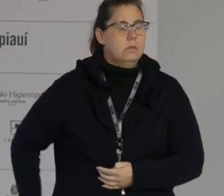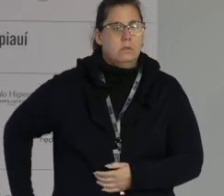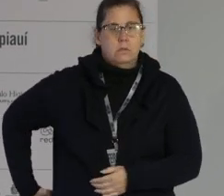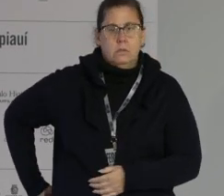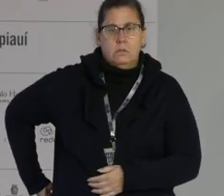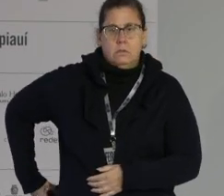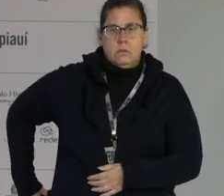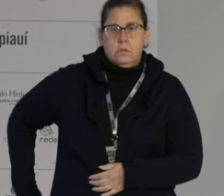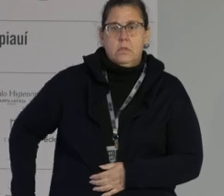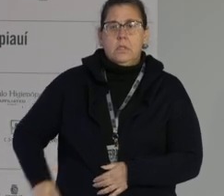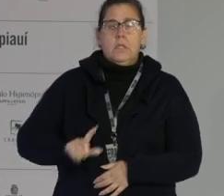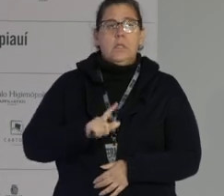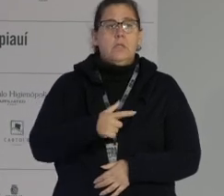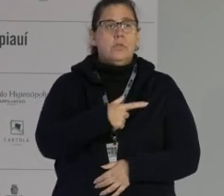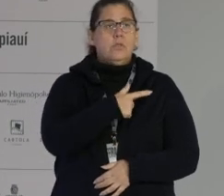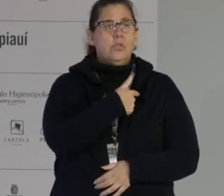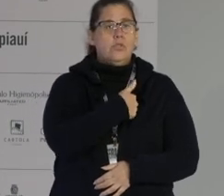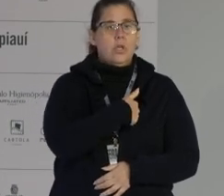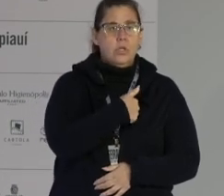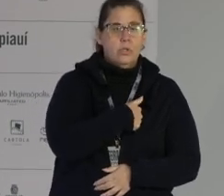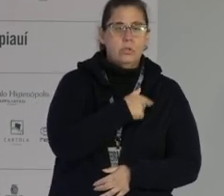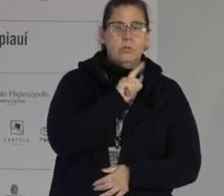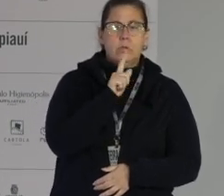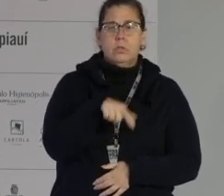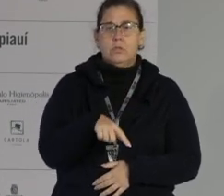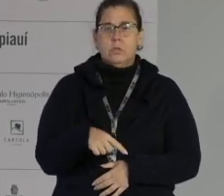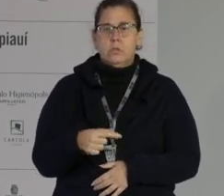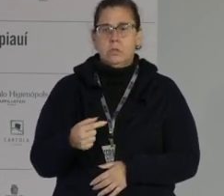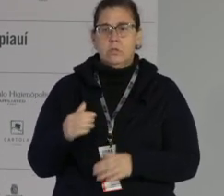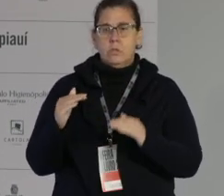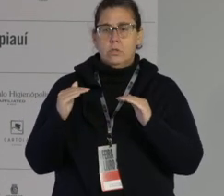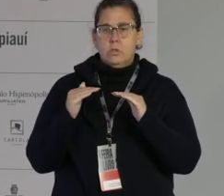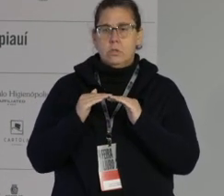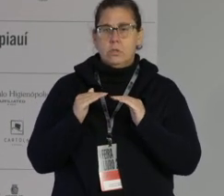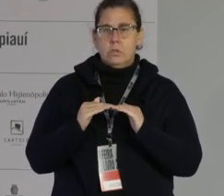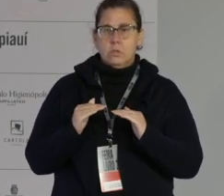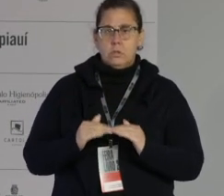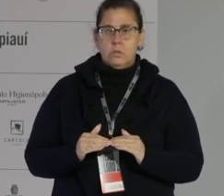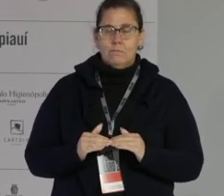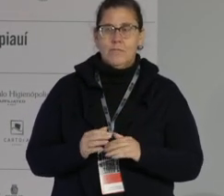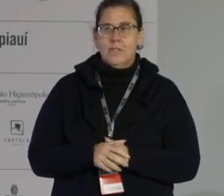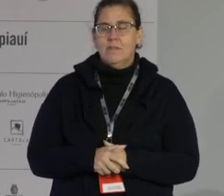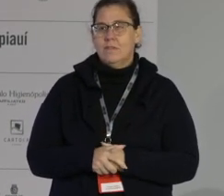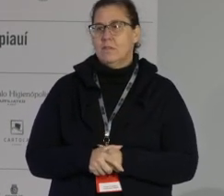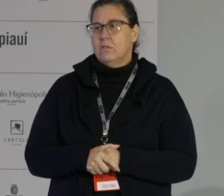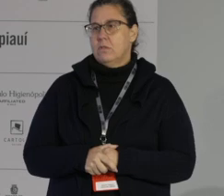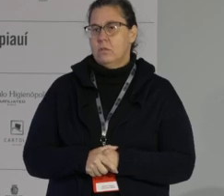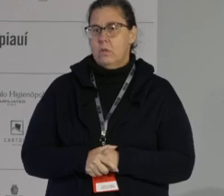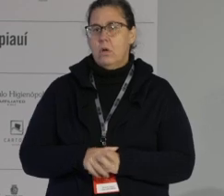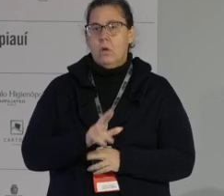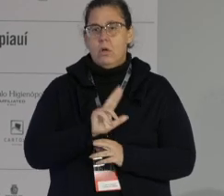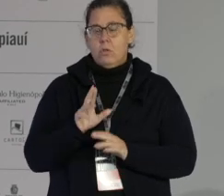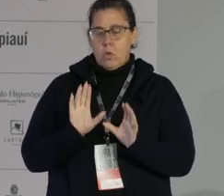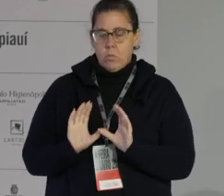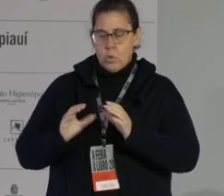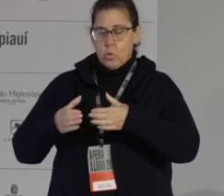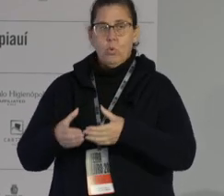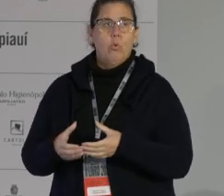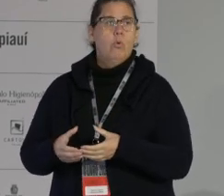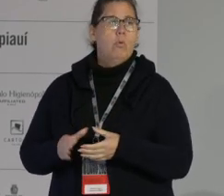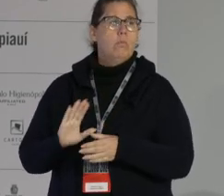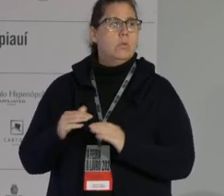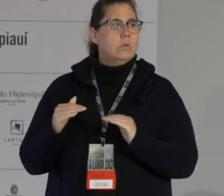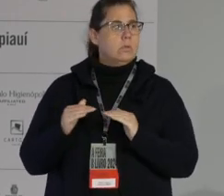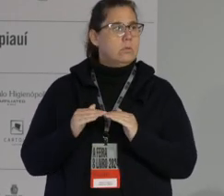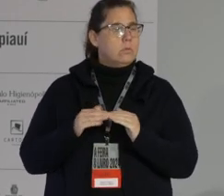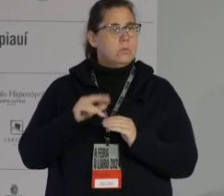E os Getulinhos, eles dialogam assim, com essa... Eles entram já desde o nome do grupo, né, Getulinhos, eles dialogam